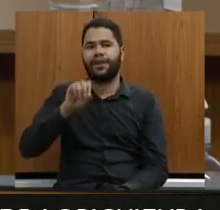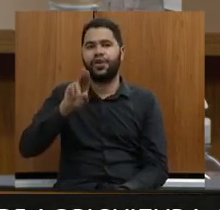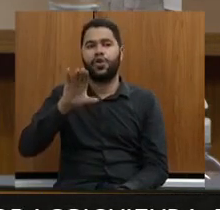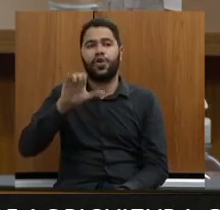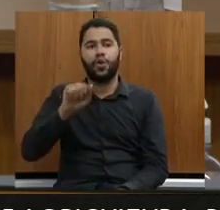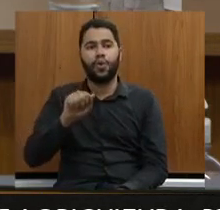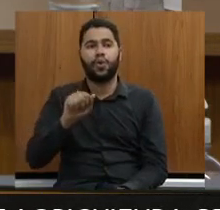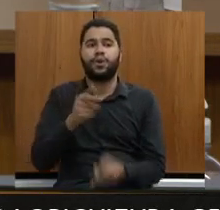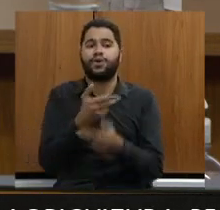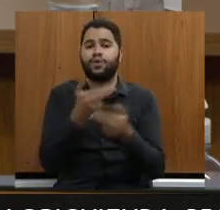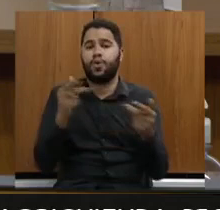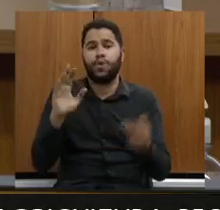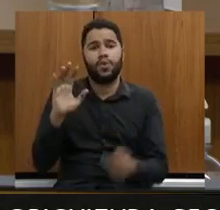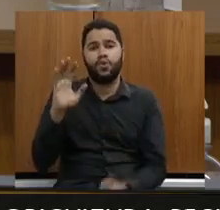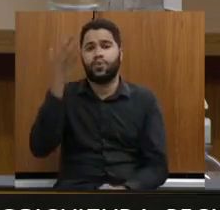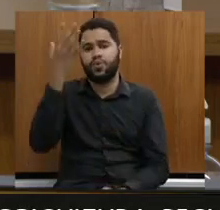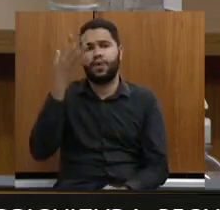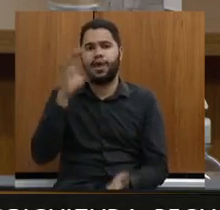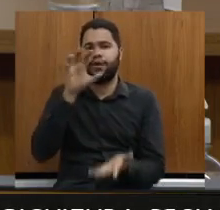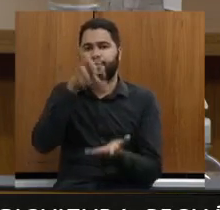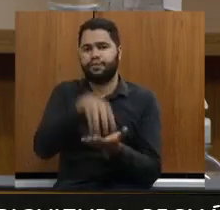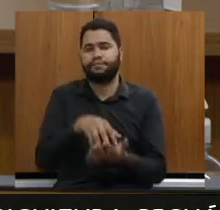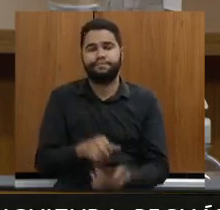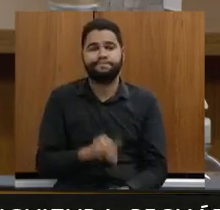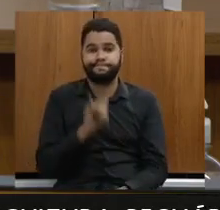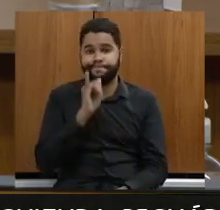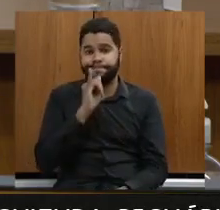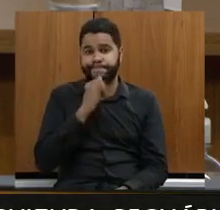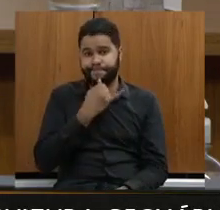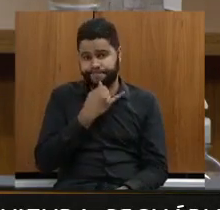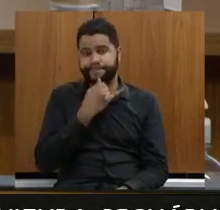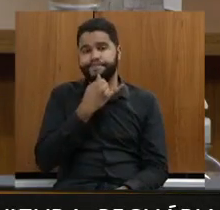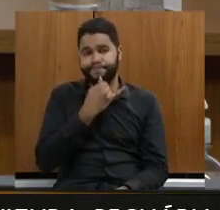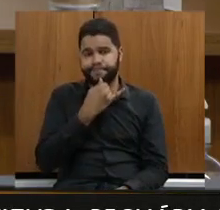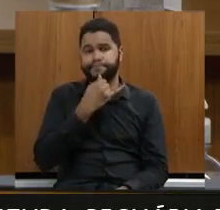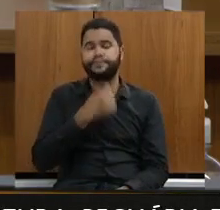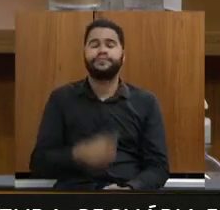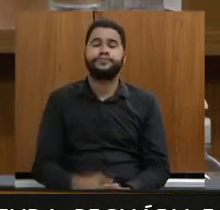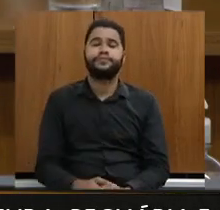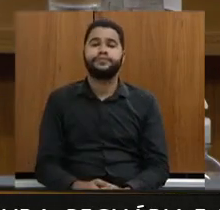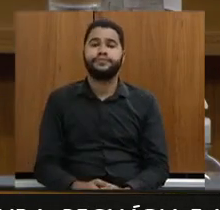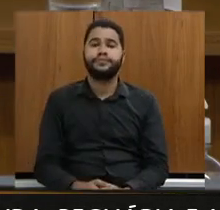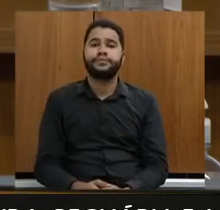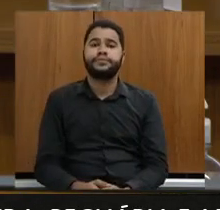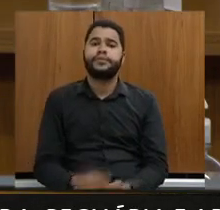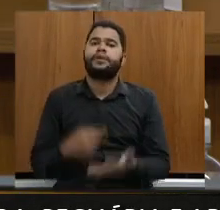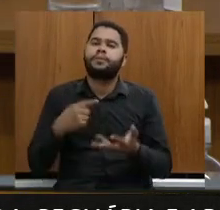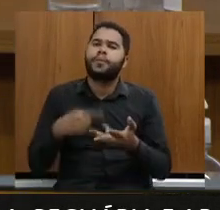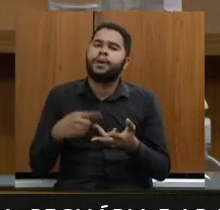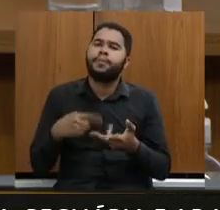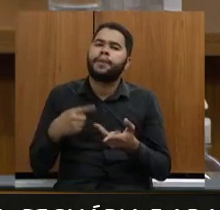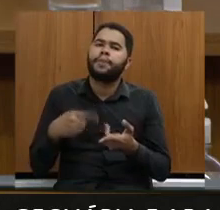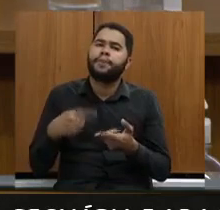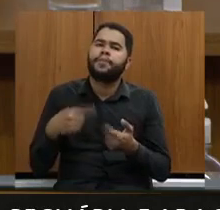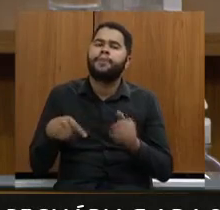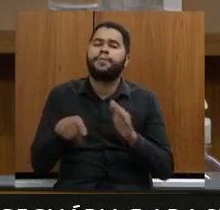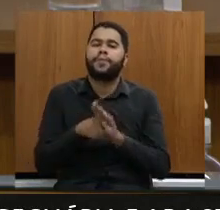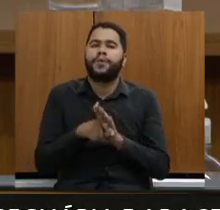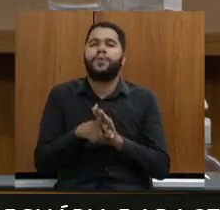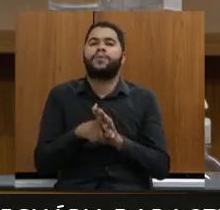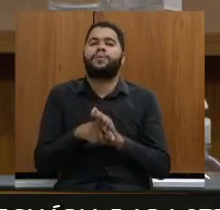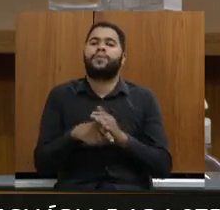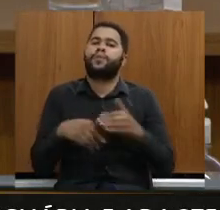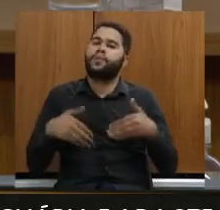são coisas que acontecem no setor infelizmente e as medidas que foram tomadas pelo